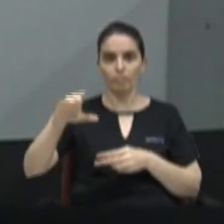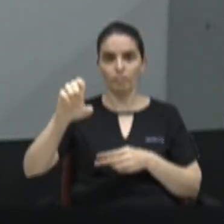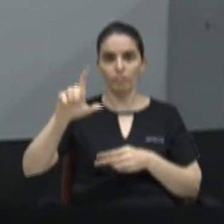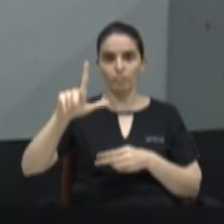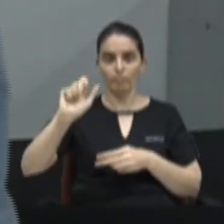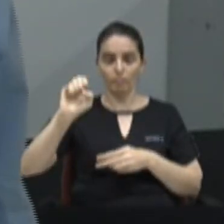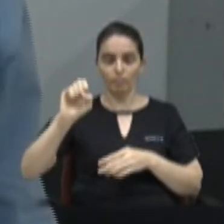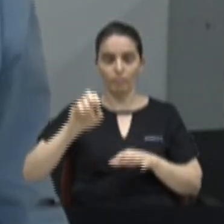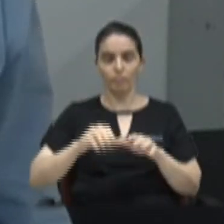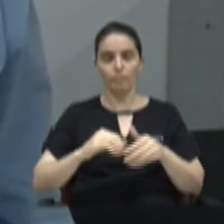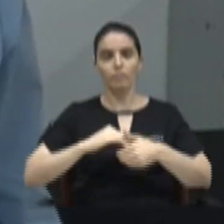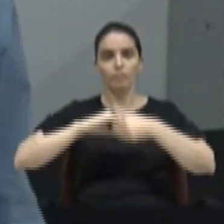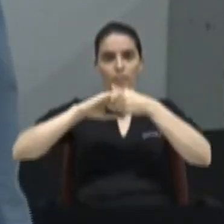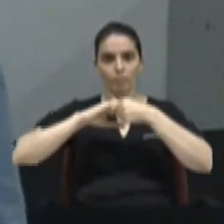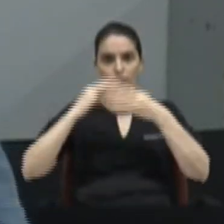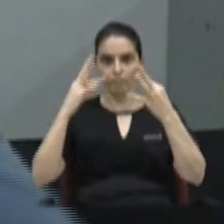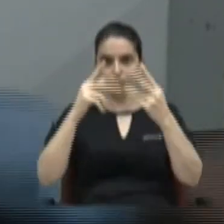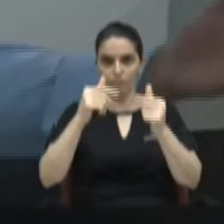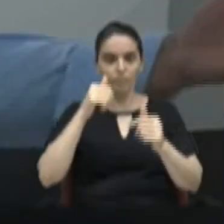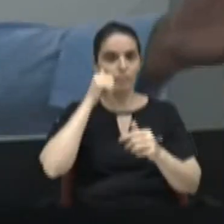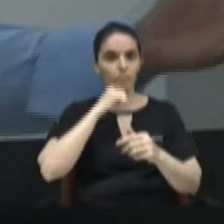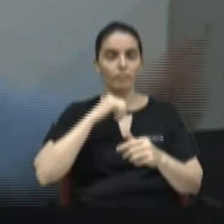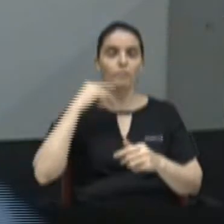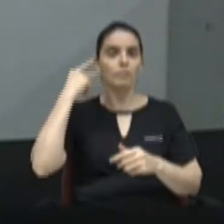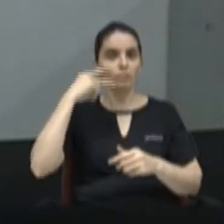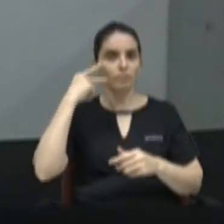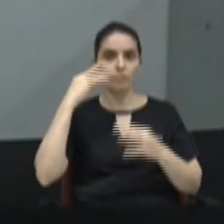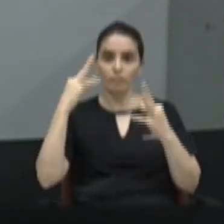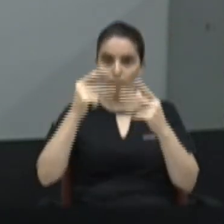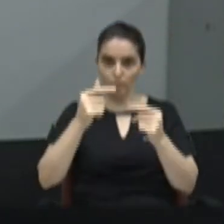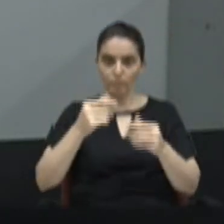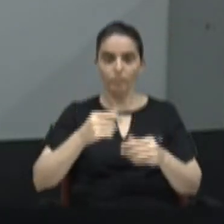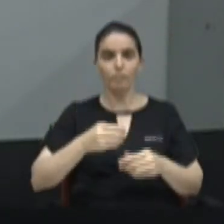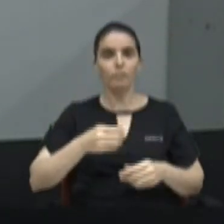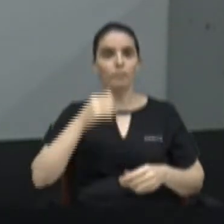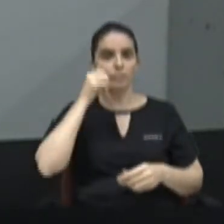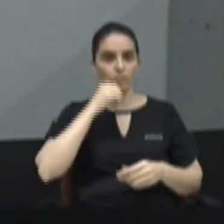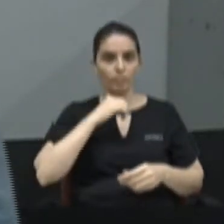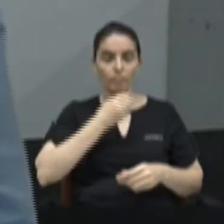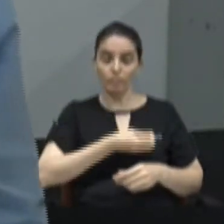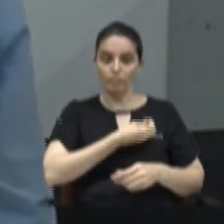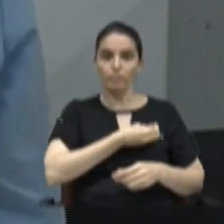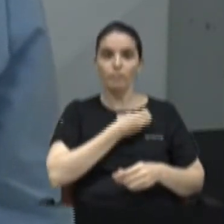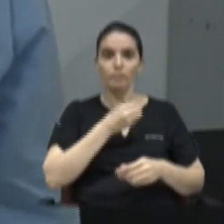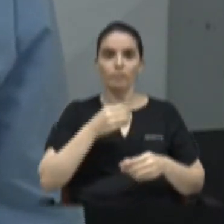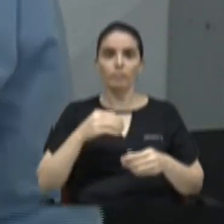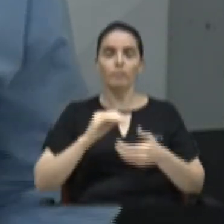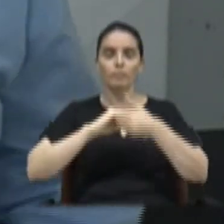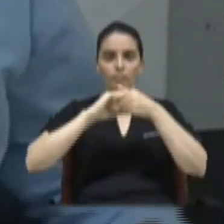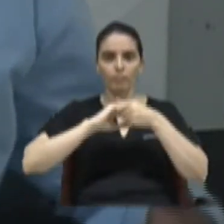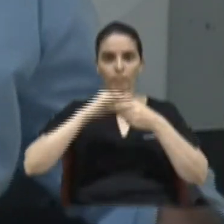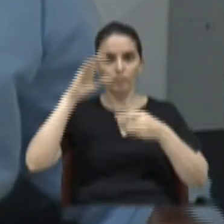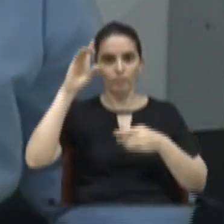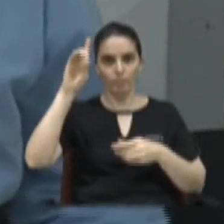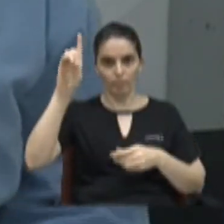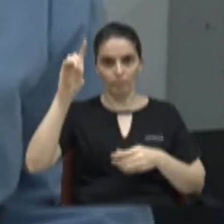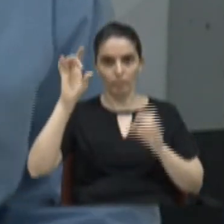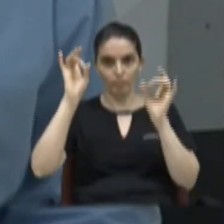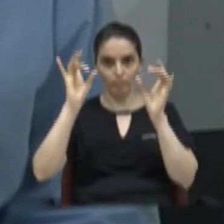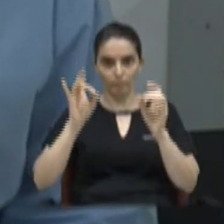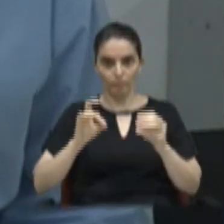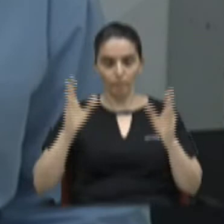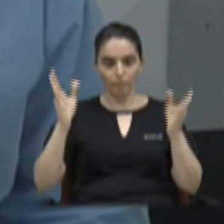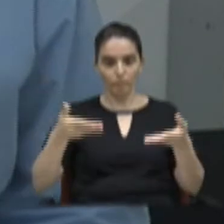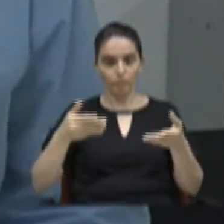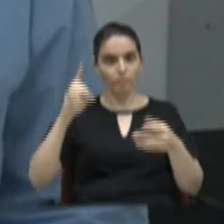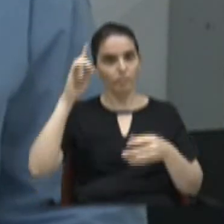cumprimento todas as vereadoras e todas as mulheres presentes. Parabéns pelo dia especial, que hoje é o Dia